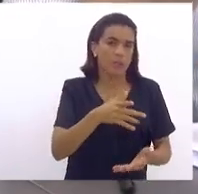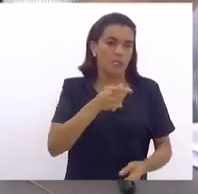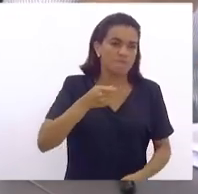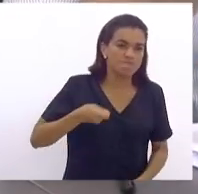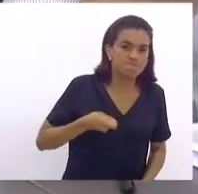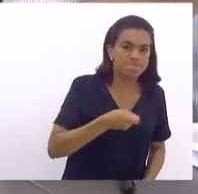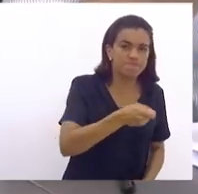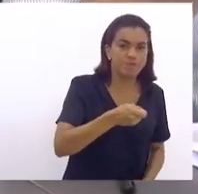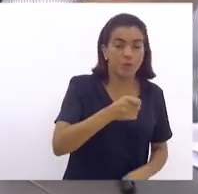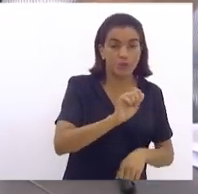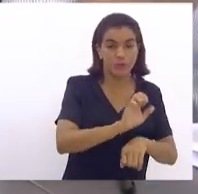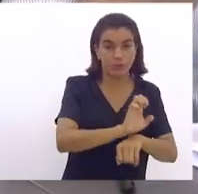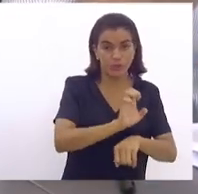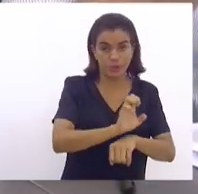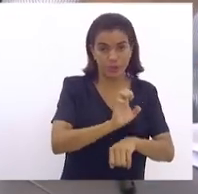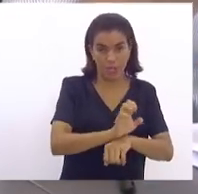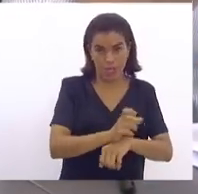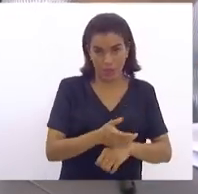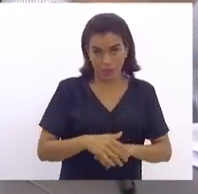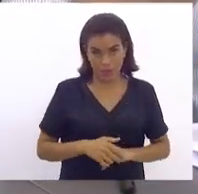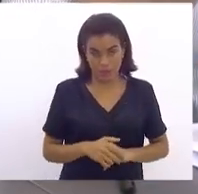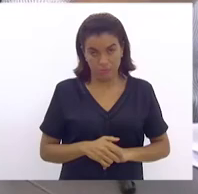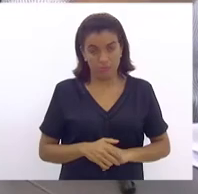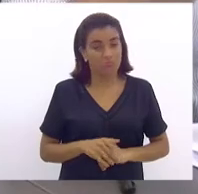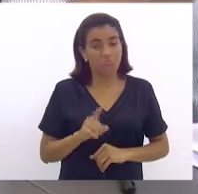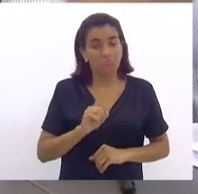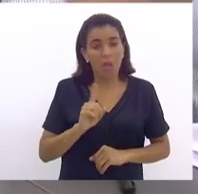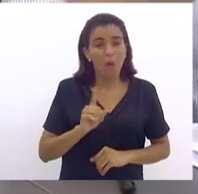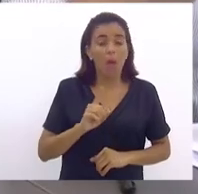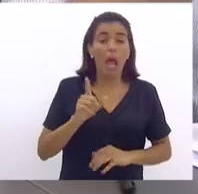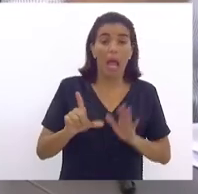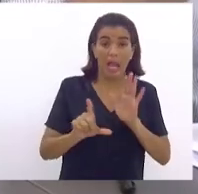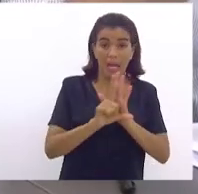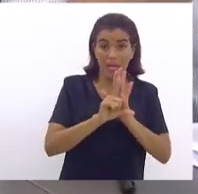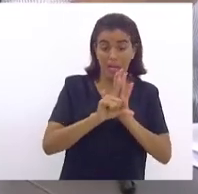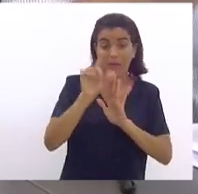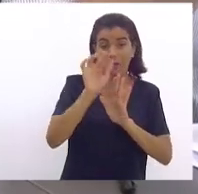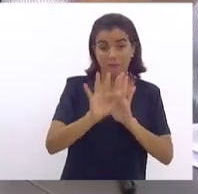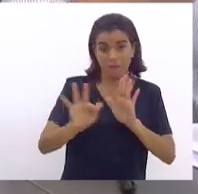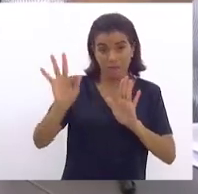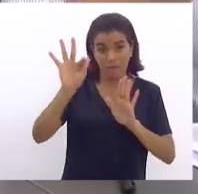de, não contrariando o que determina a lei federal do SNUC,